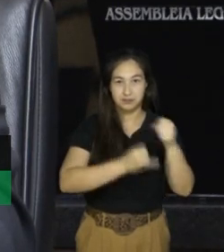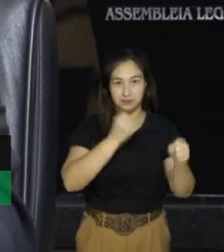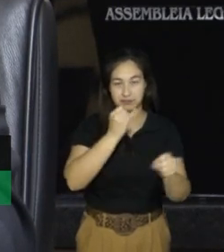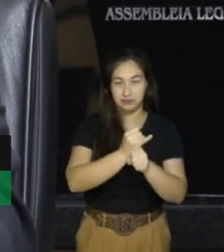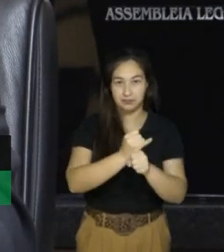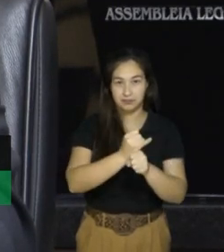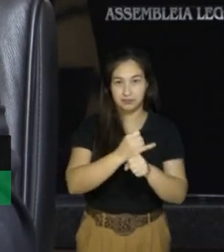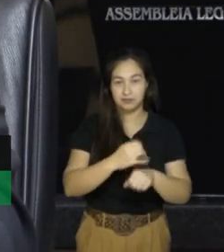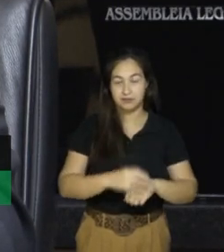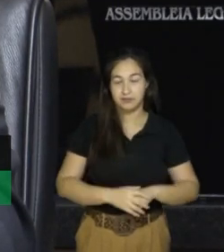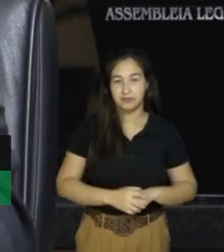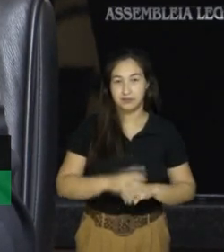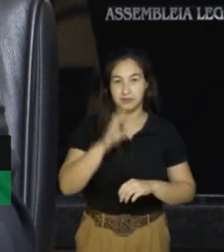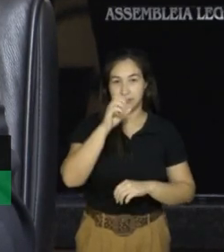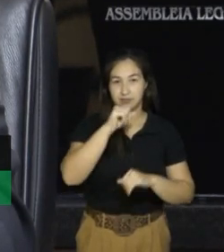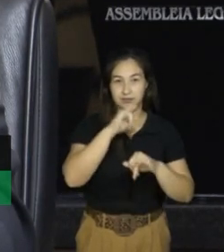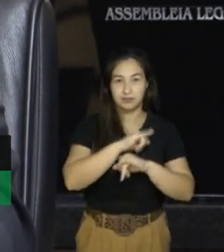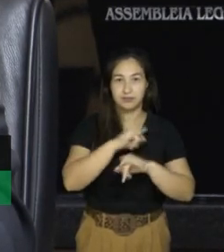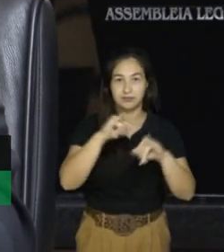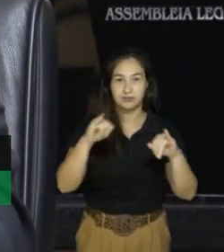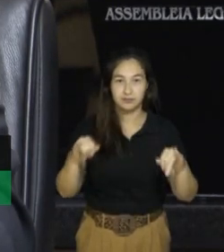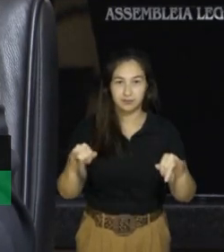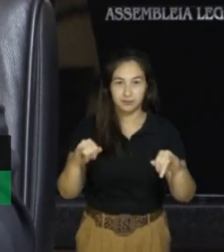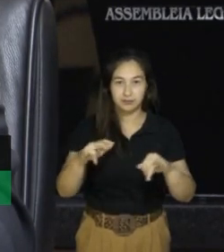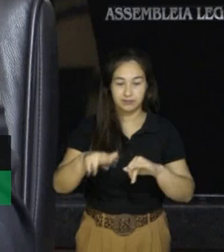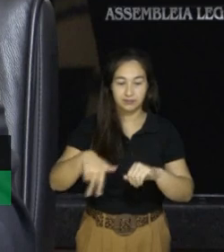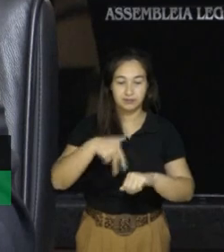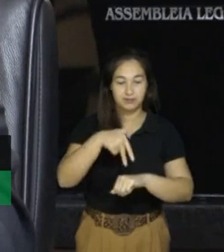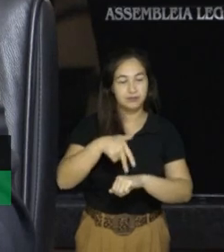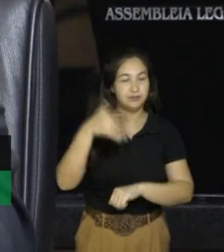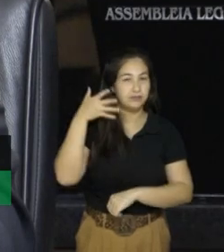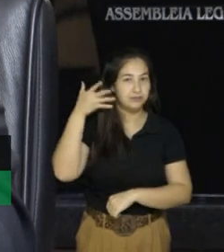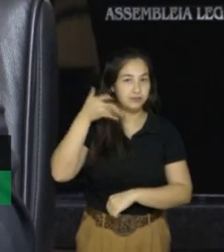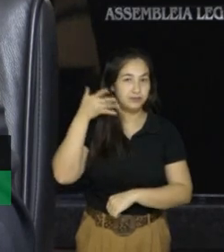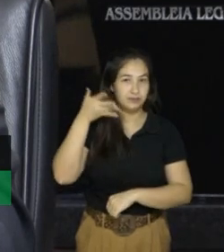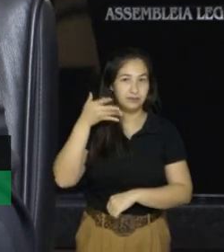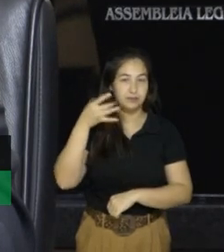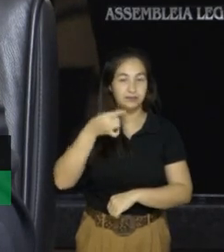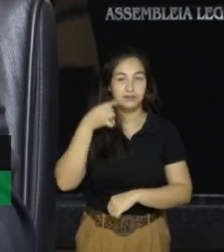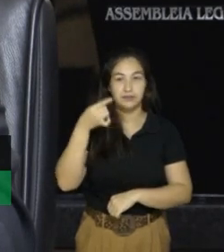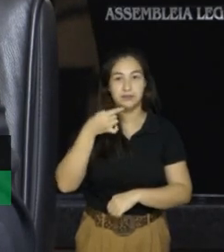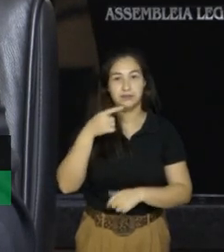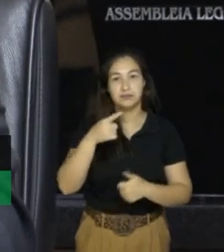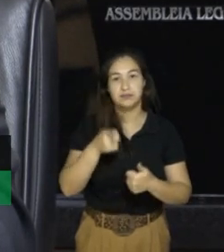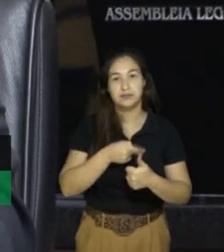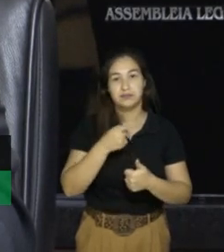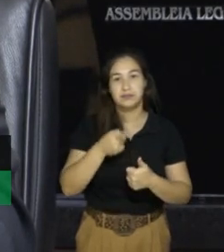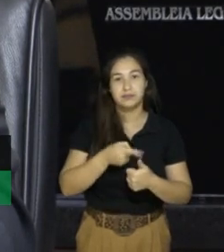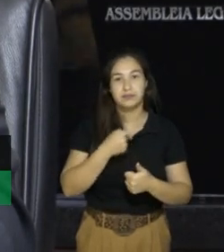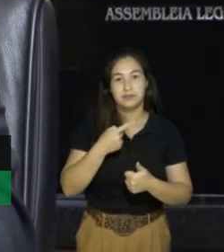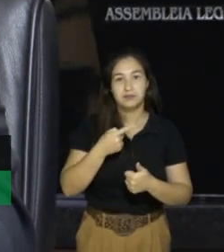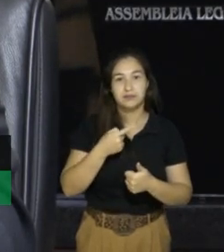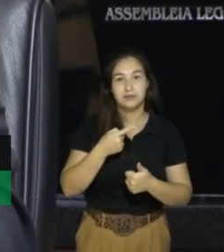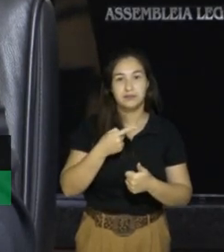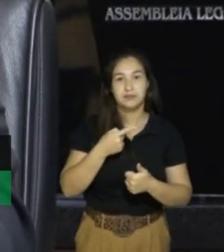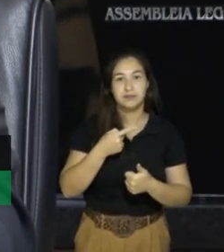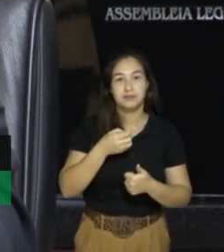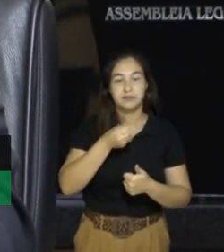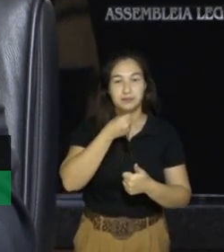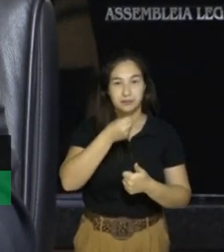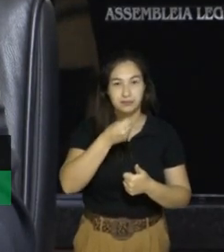Breves comunicações fizeram uso da palavra os senhores deputados repórter Sérgio